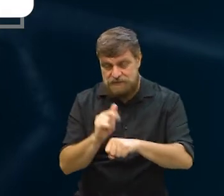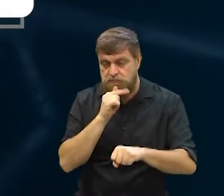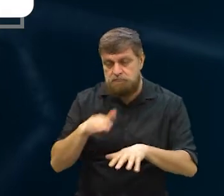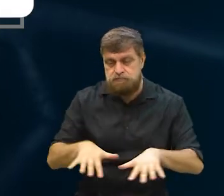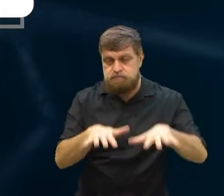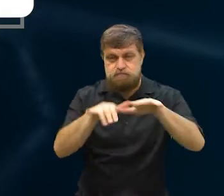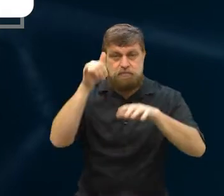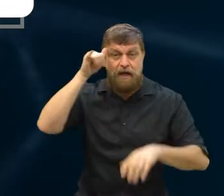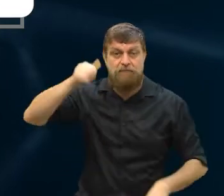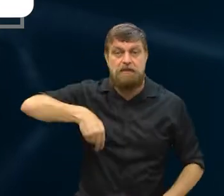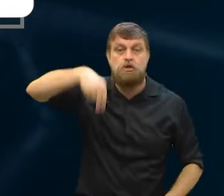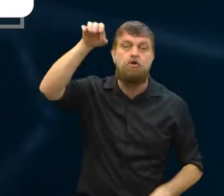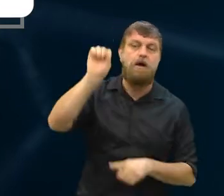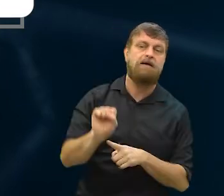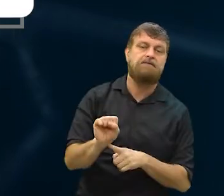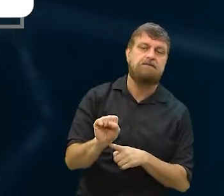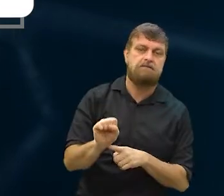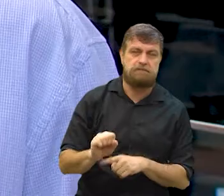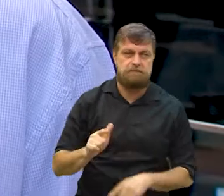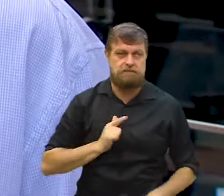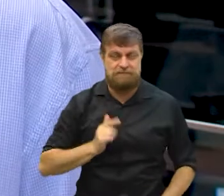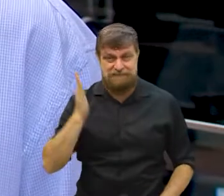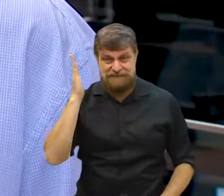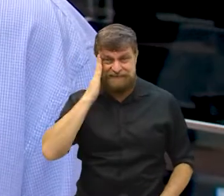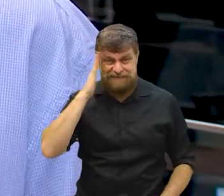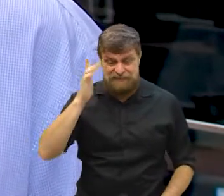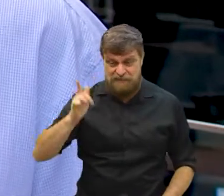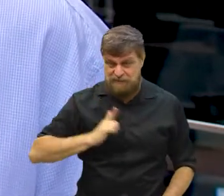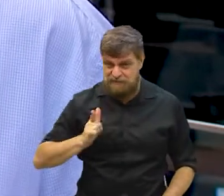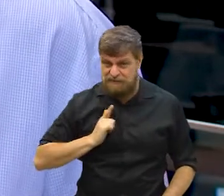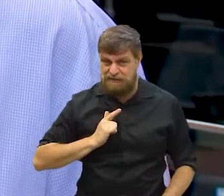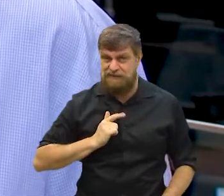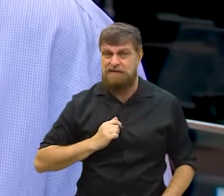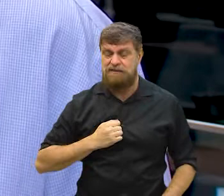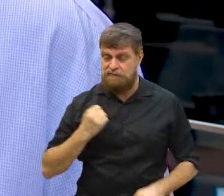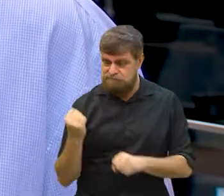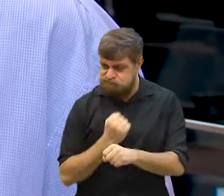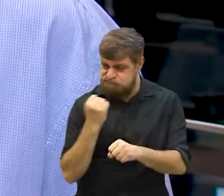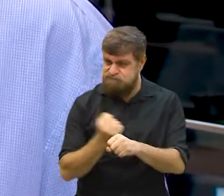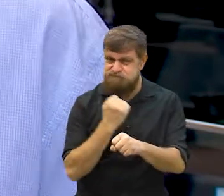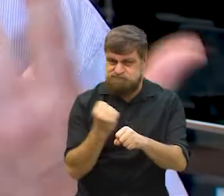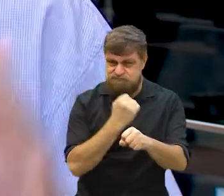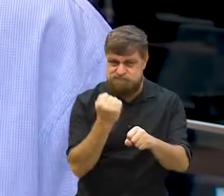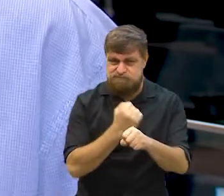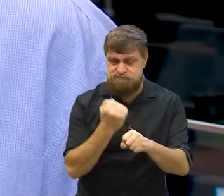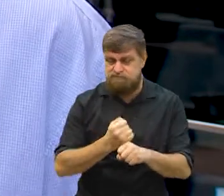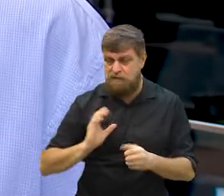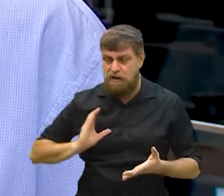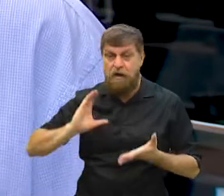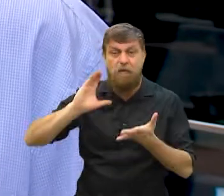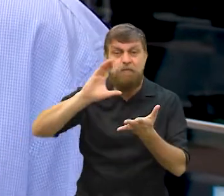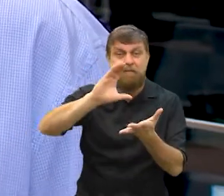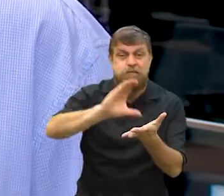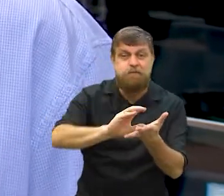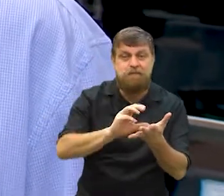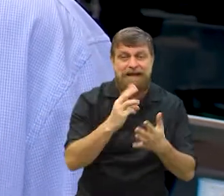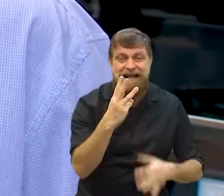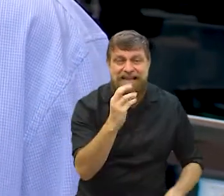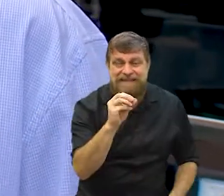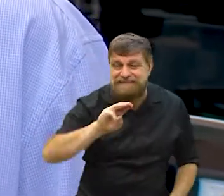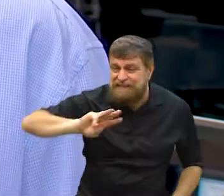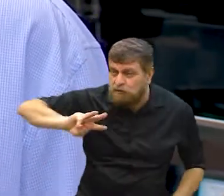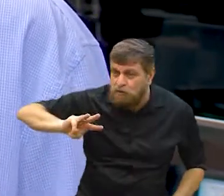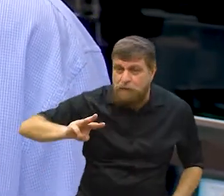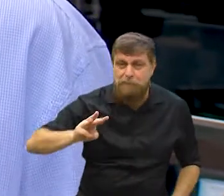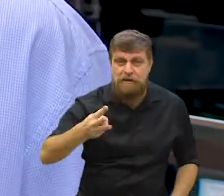medidas de prevenção de alagamentos na Princesa do Oeste tem sabe que é uma obra de grande Impacto provavelmente os acima de 300